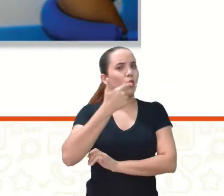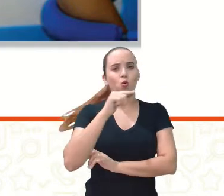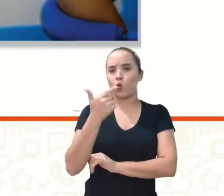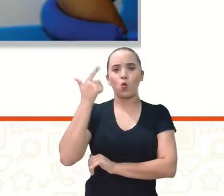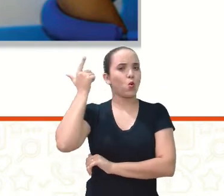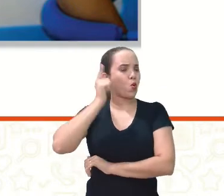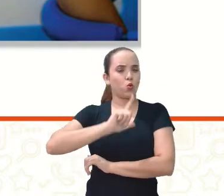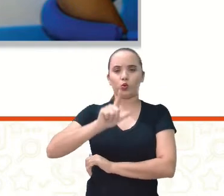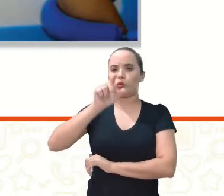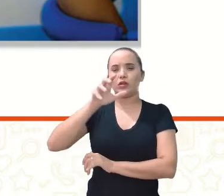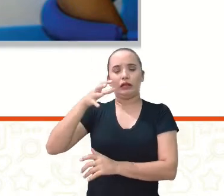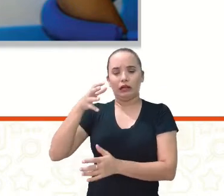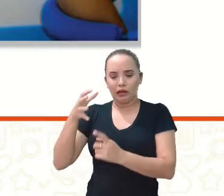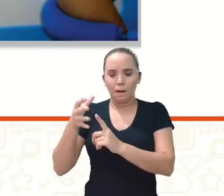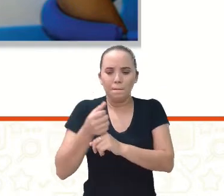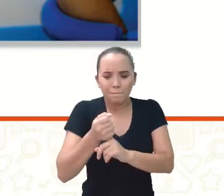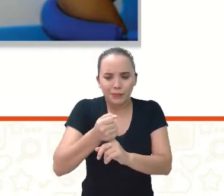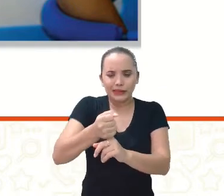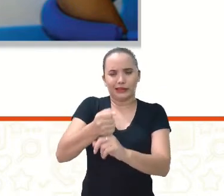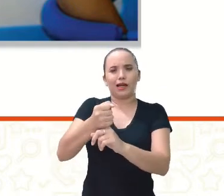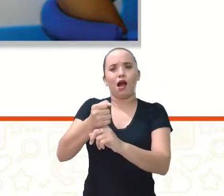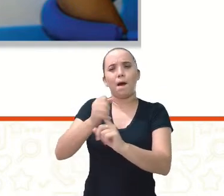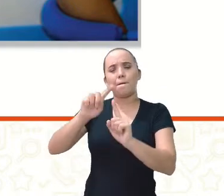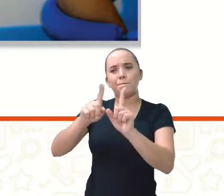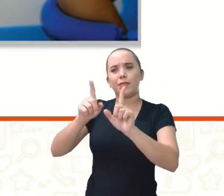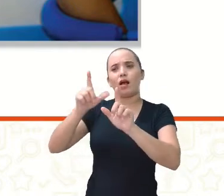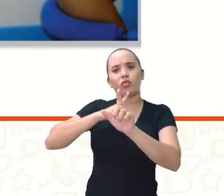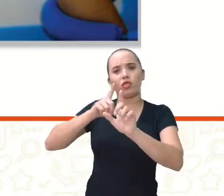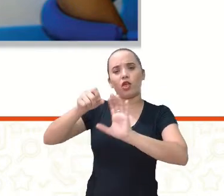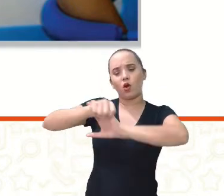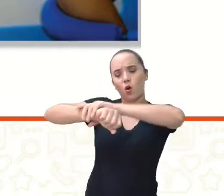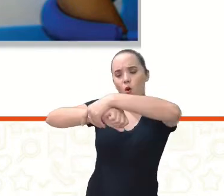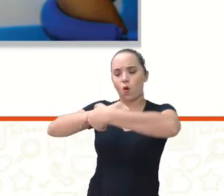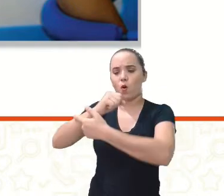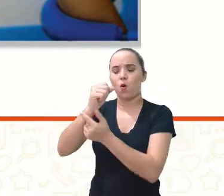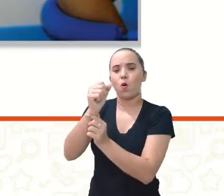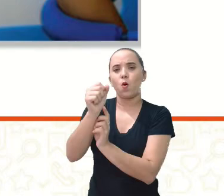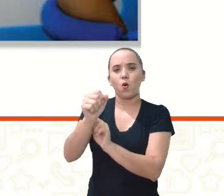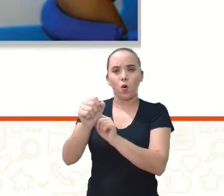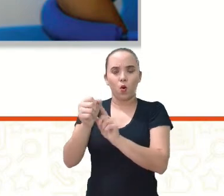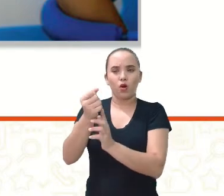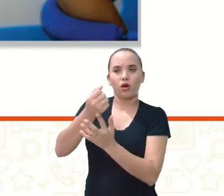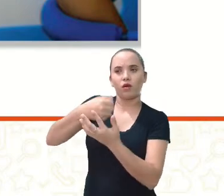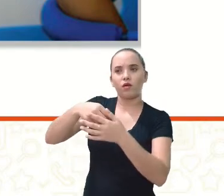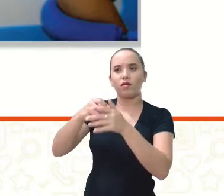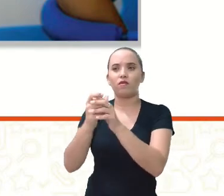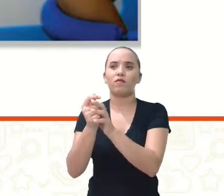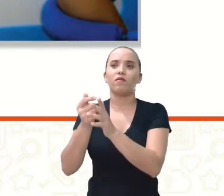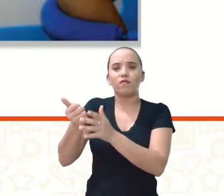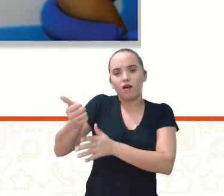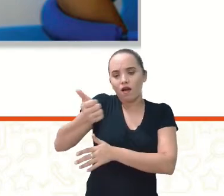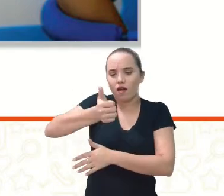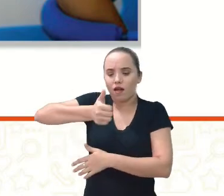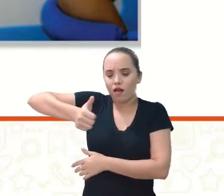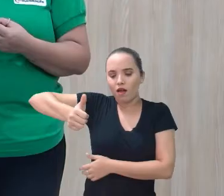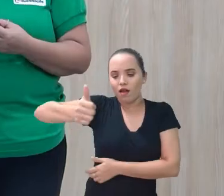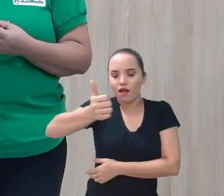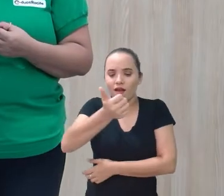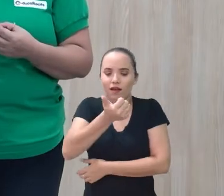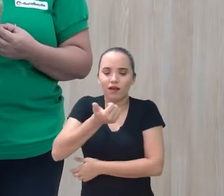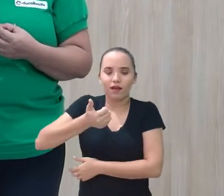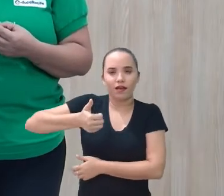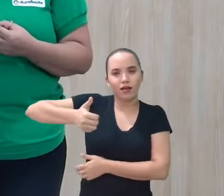mas com esse recurso abraçado ao braço, né, dando a volta na sua mão, ele segura o lápis e